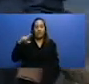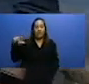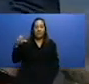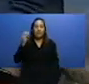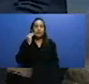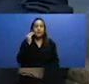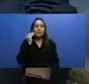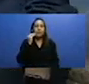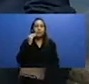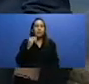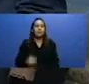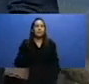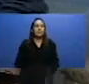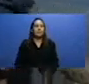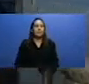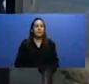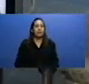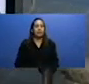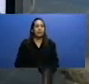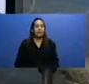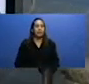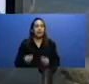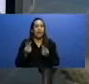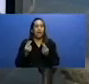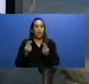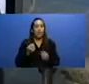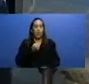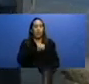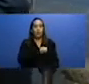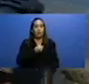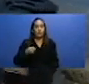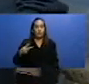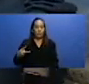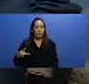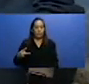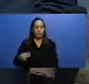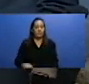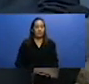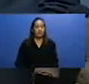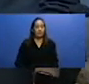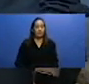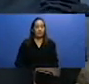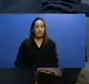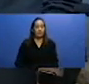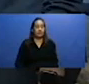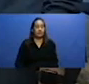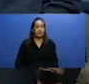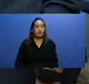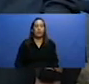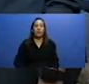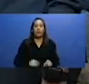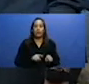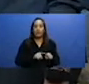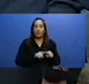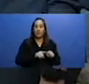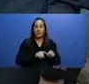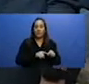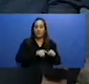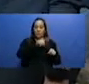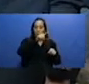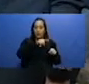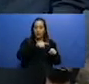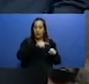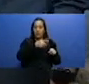jogada. Então, assim como o 2, tá vendo? Ó, eu vou só até o número 1